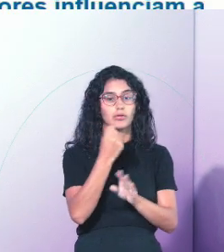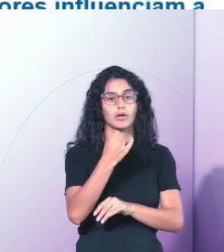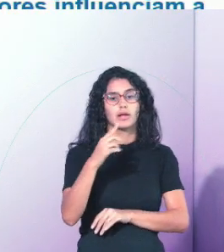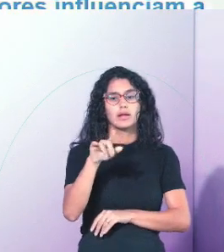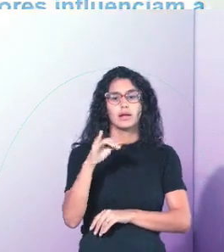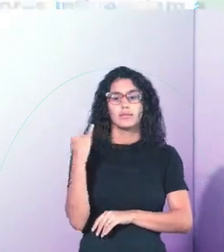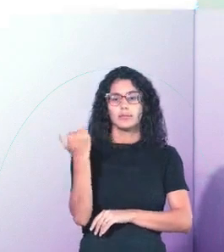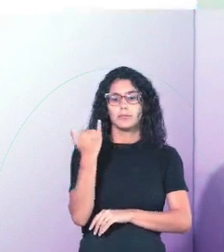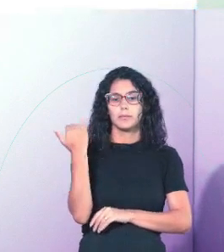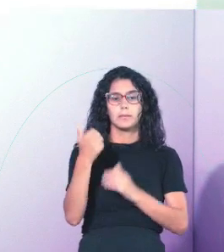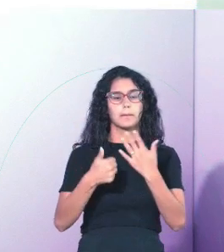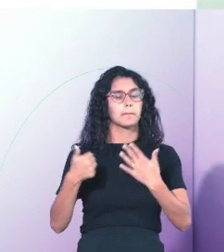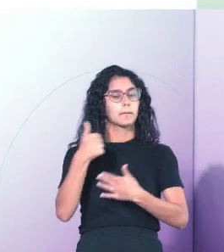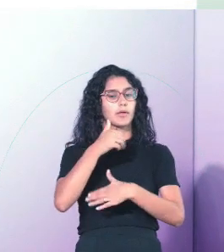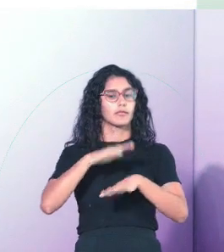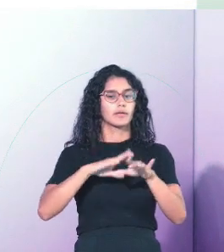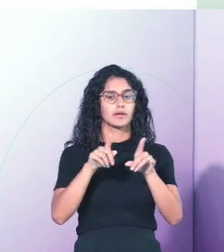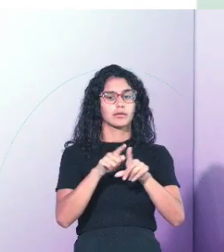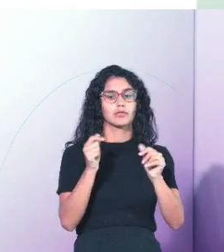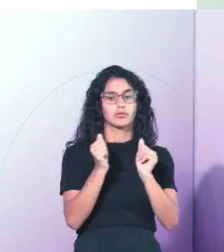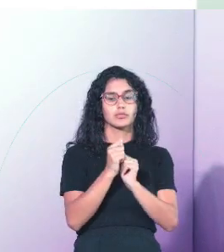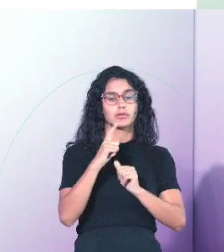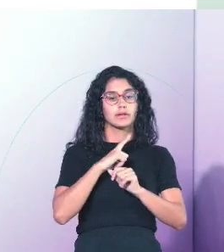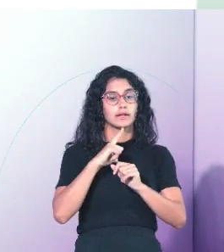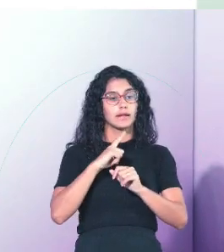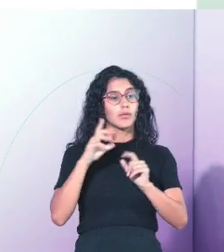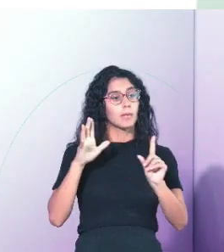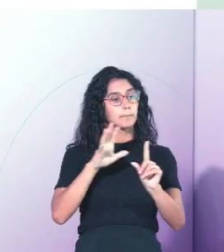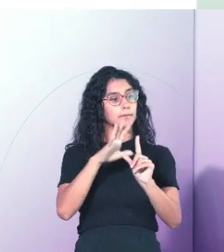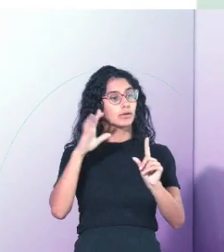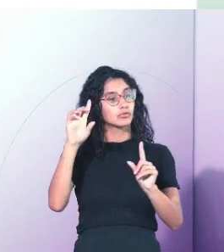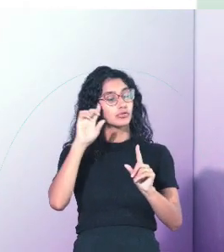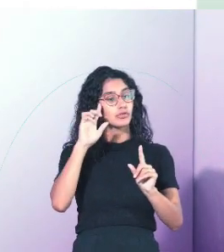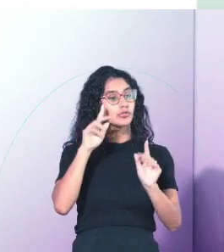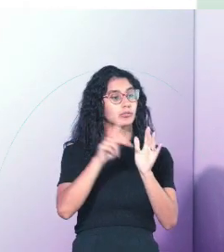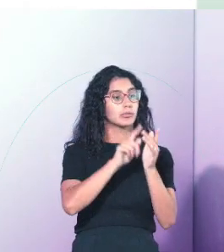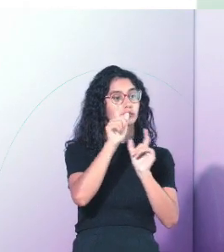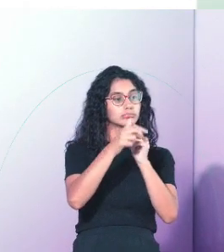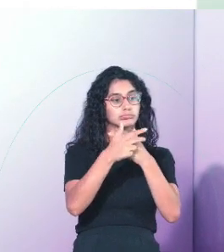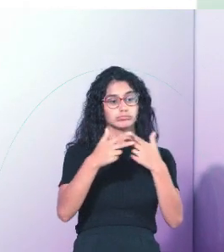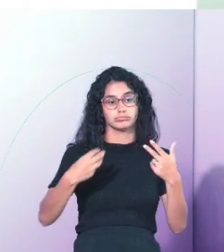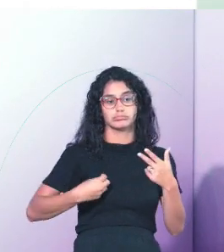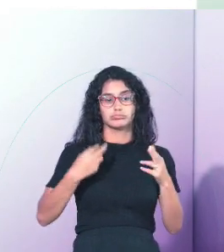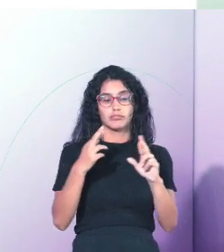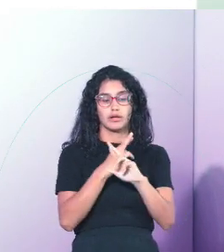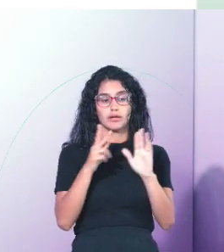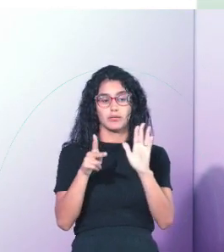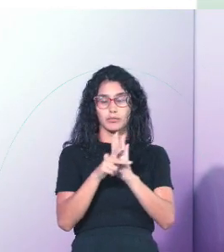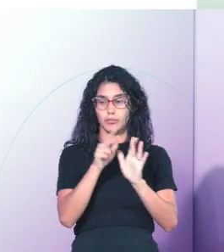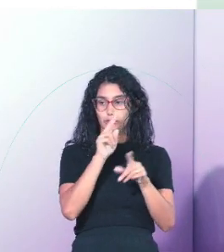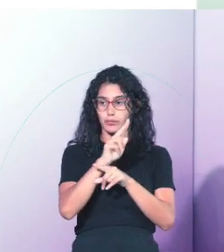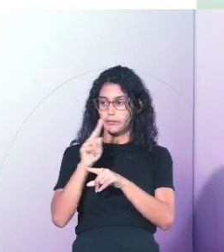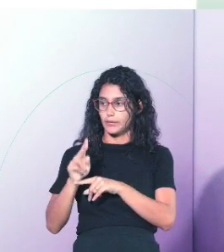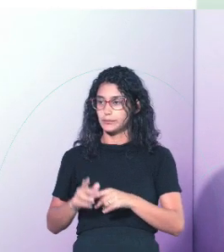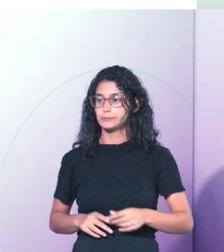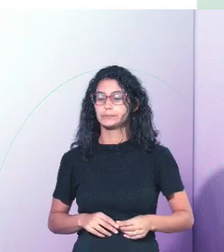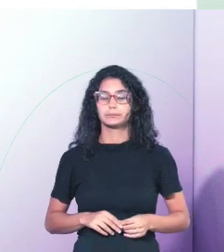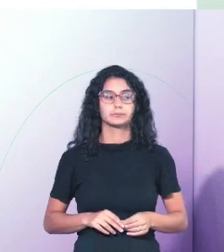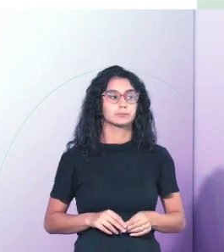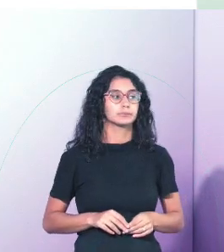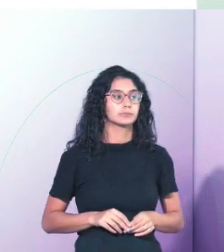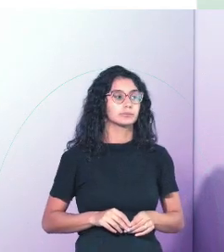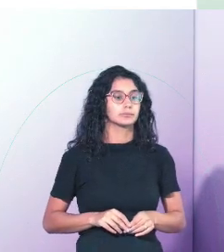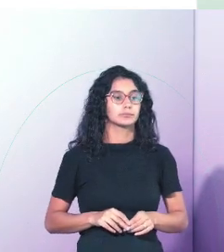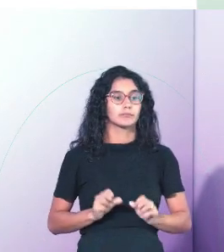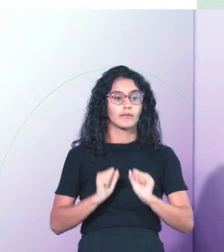principais desfechos que têm um impacto na rotina do paciente em relação ao seu cuidado. Eles